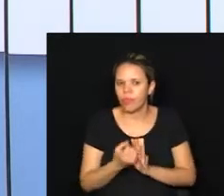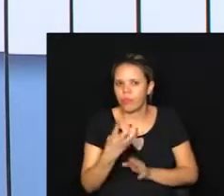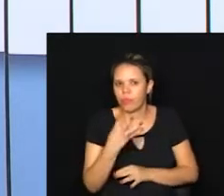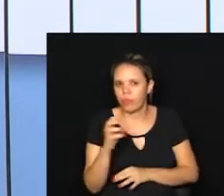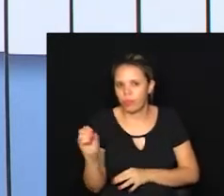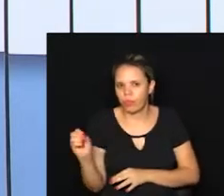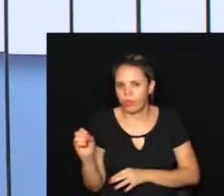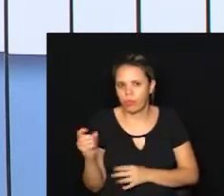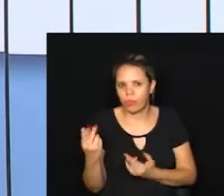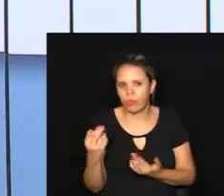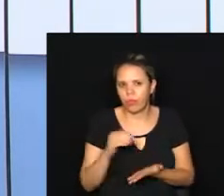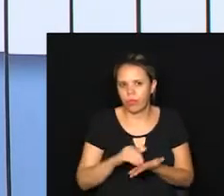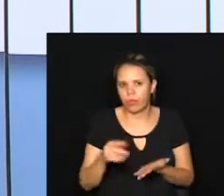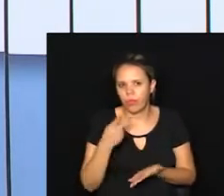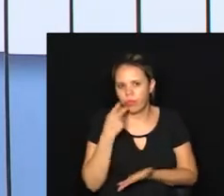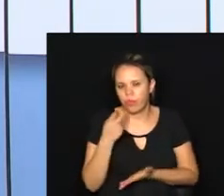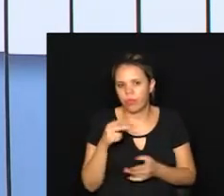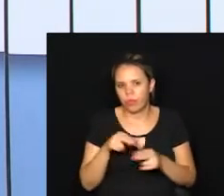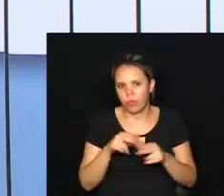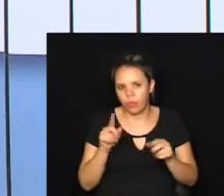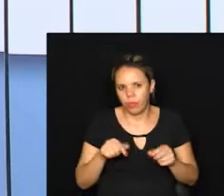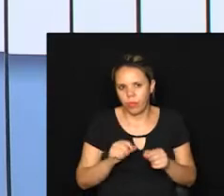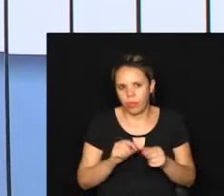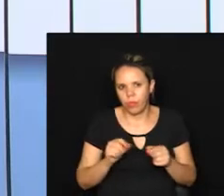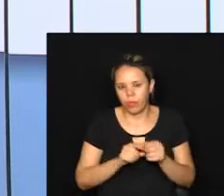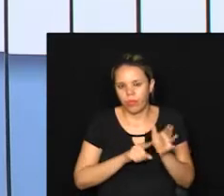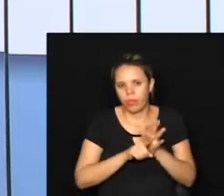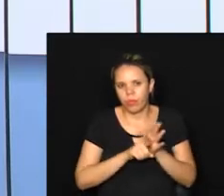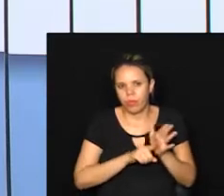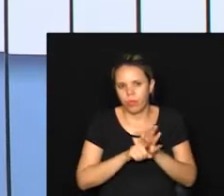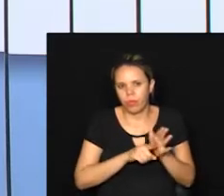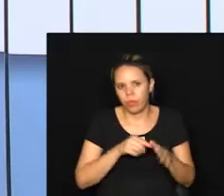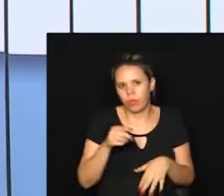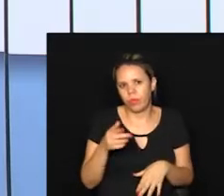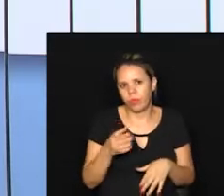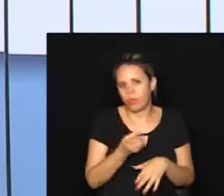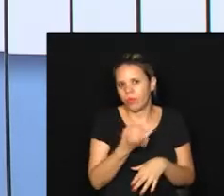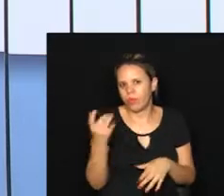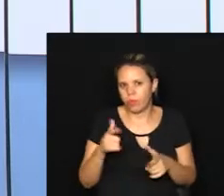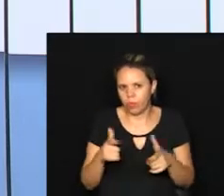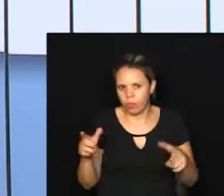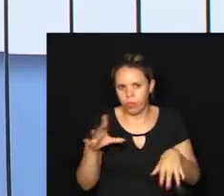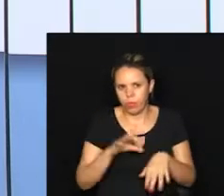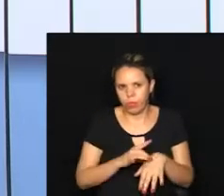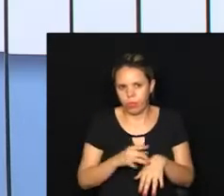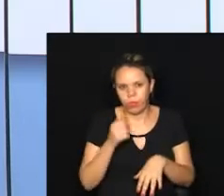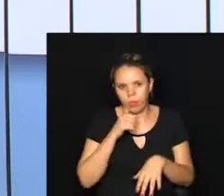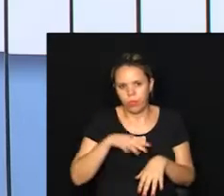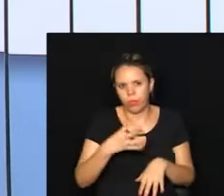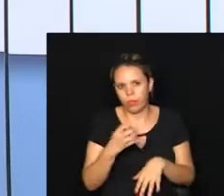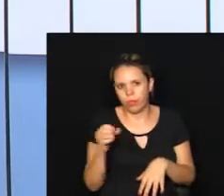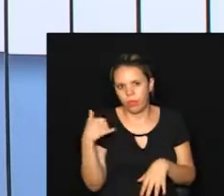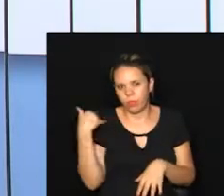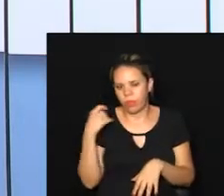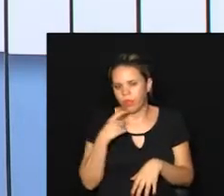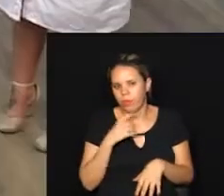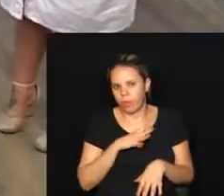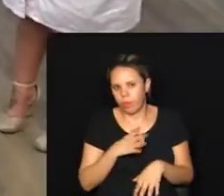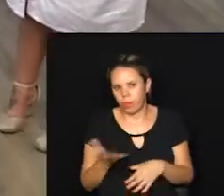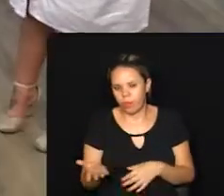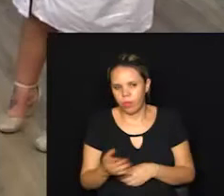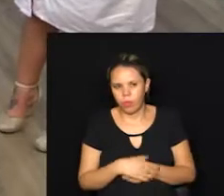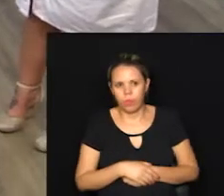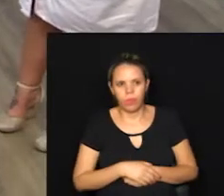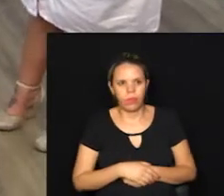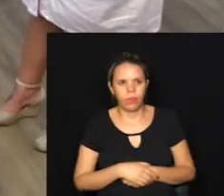40, como disse o secretário, justamente porque foi feito um estudo sobre a prevalência da doença nas mulheres de 40 anos aqui na nossa cidade,